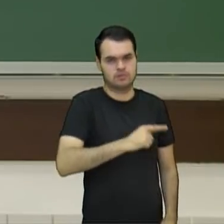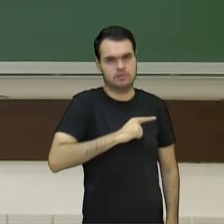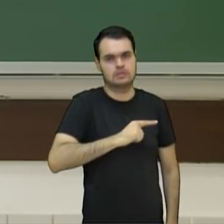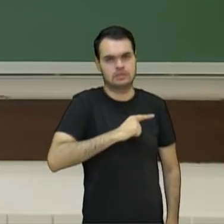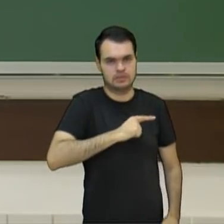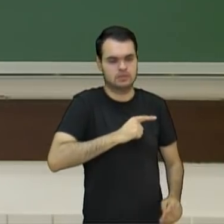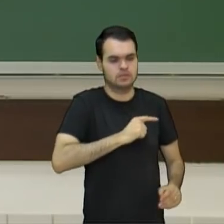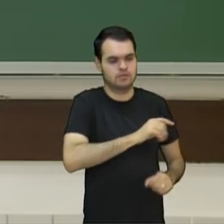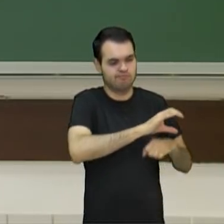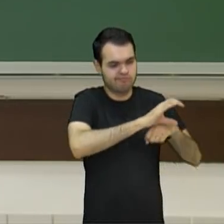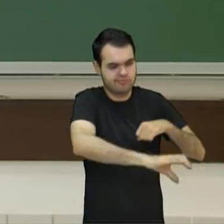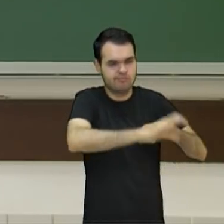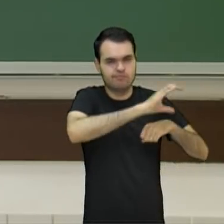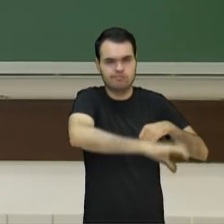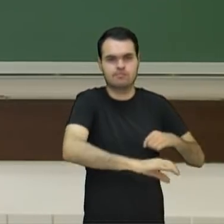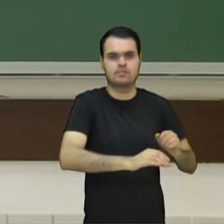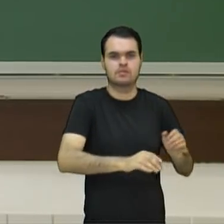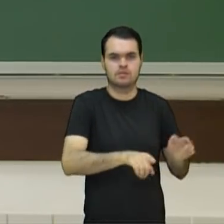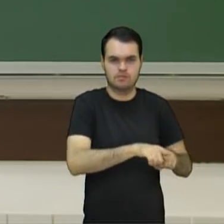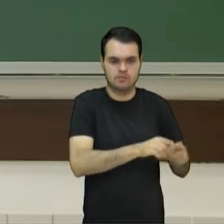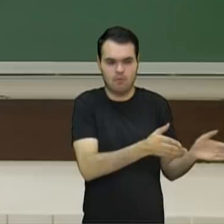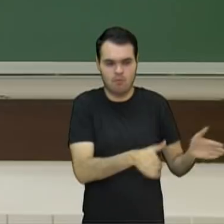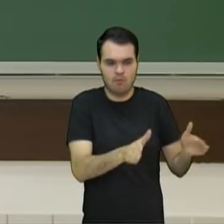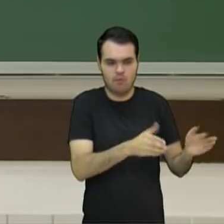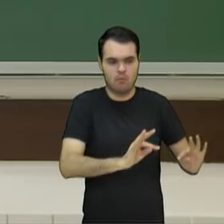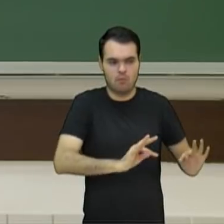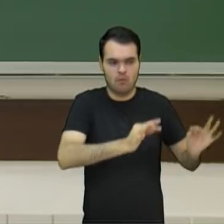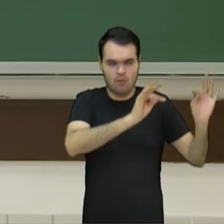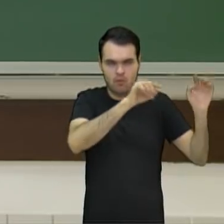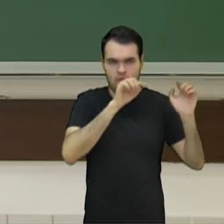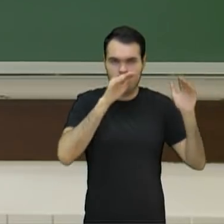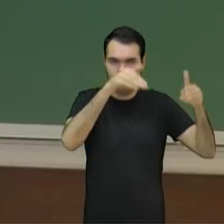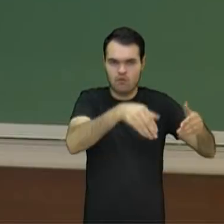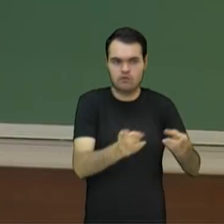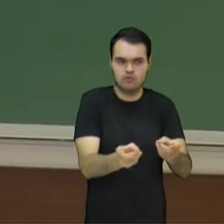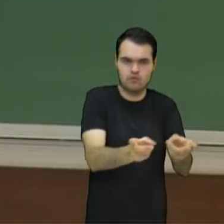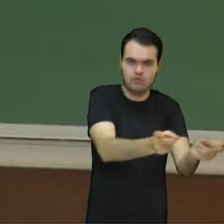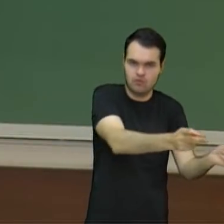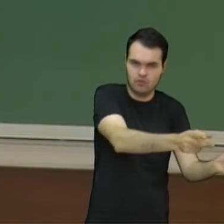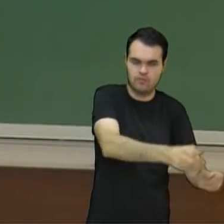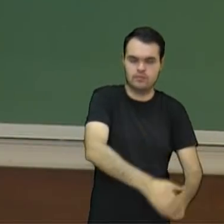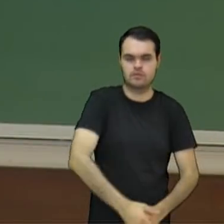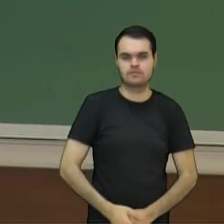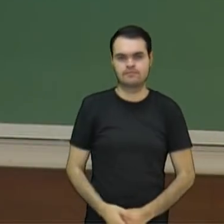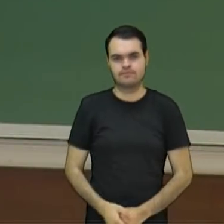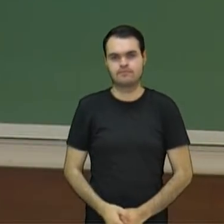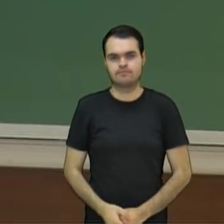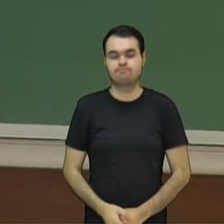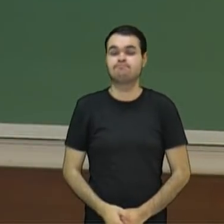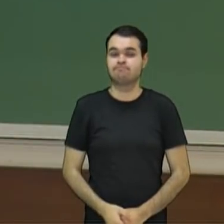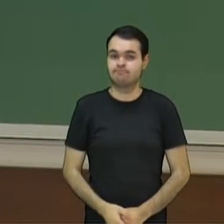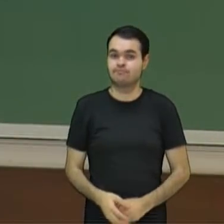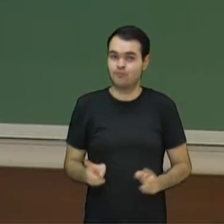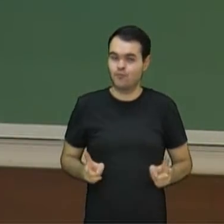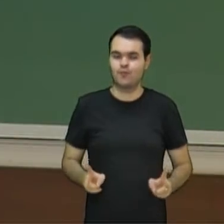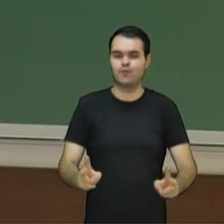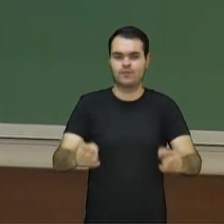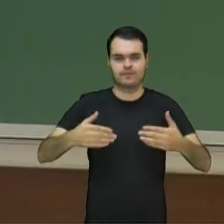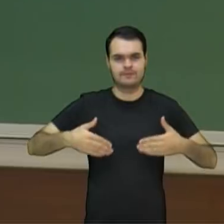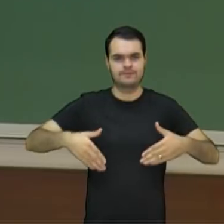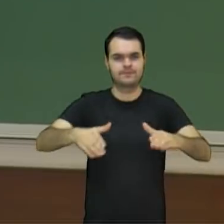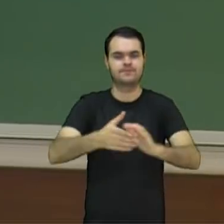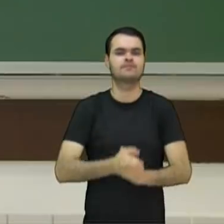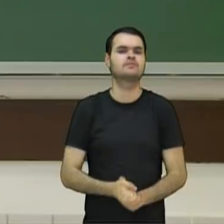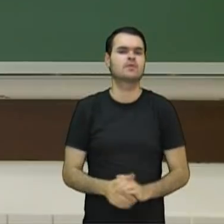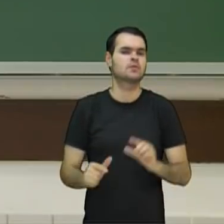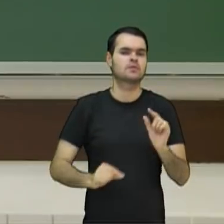grandes investimentos e uma produção destinada ao comércio. Muito bem, vamos avançando um pouquinho. O